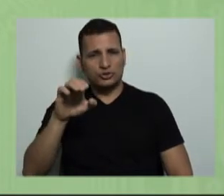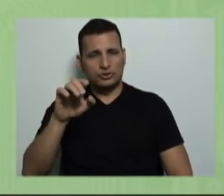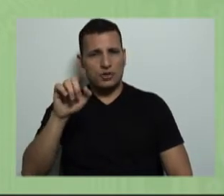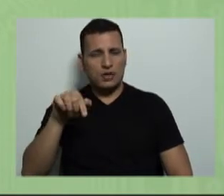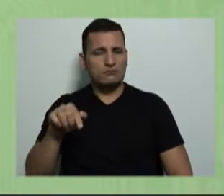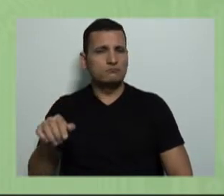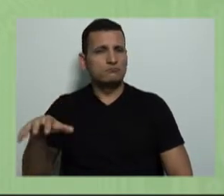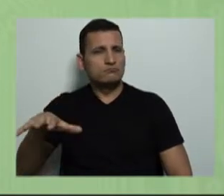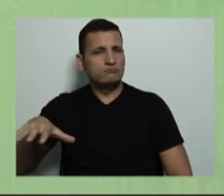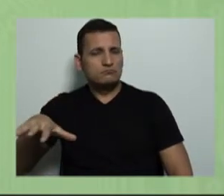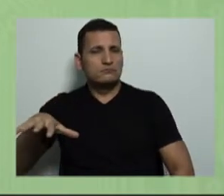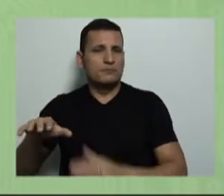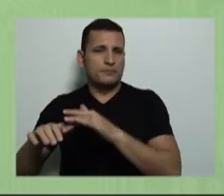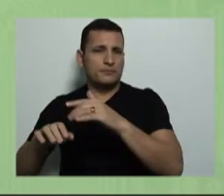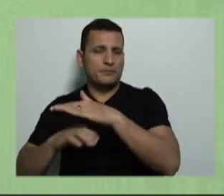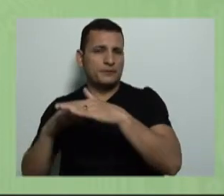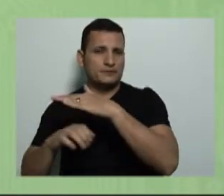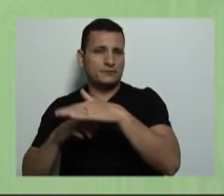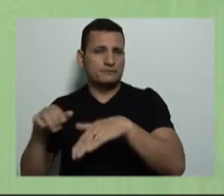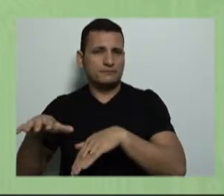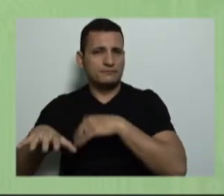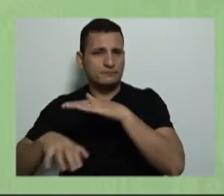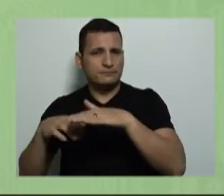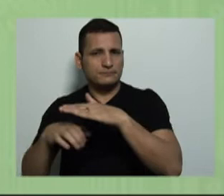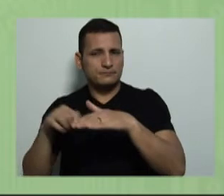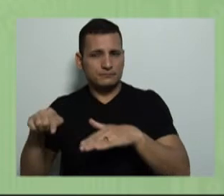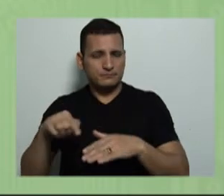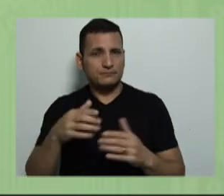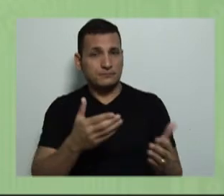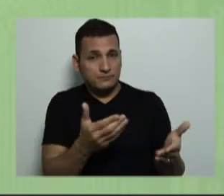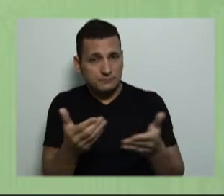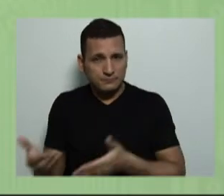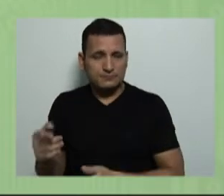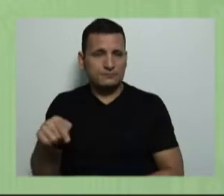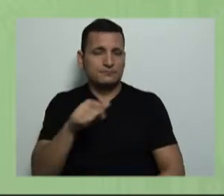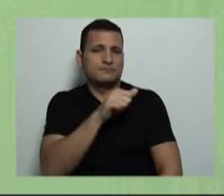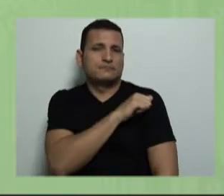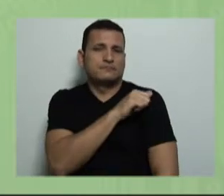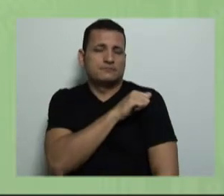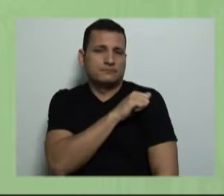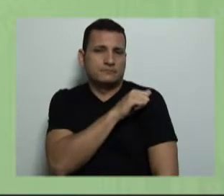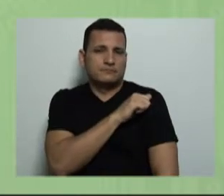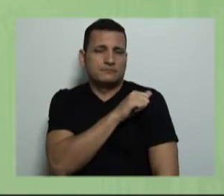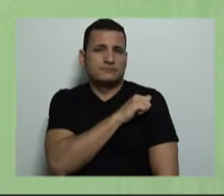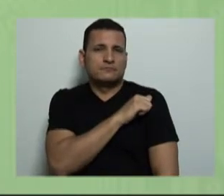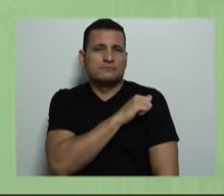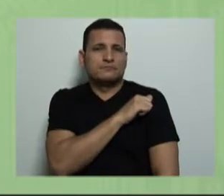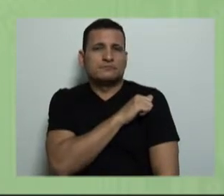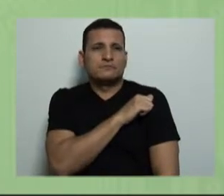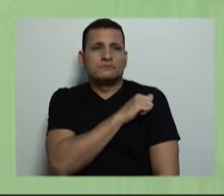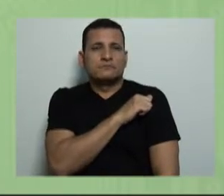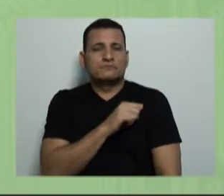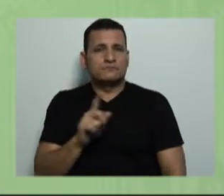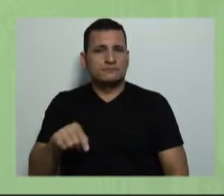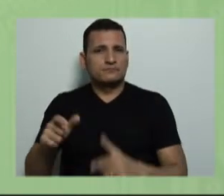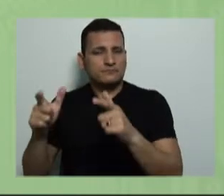público ou profissional liberal que vai estar acolhendo aí esse aluno, que vai estar recebendo esse aluno para o desempenho dessas atividades. É o